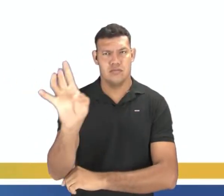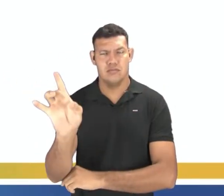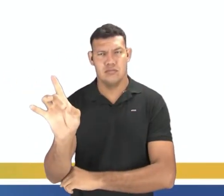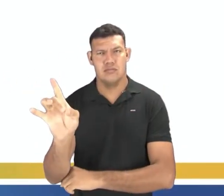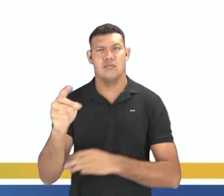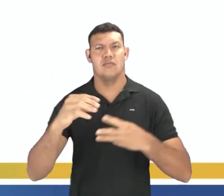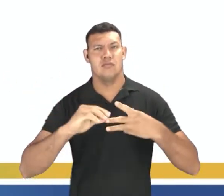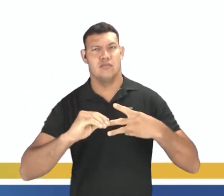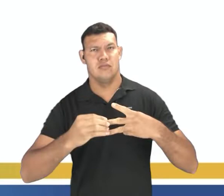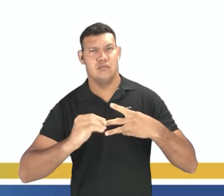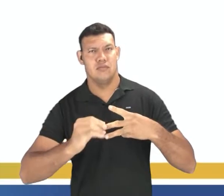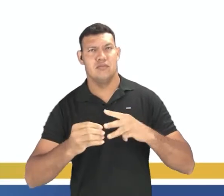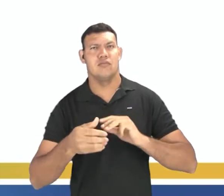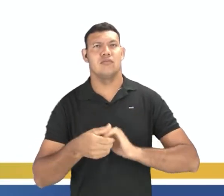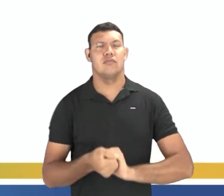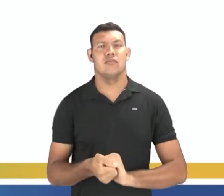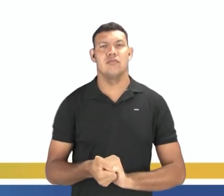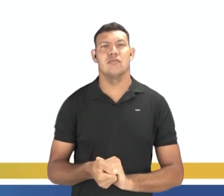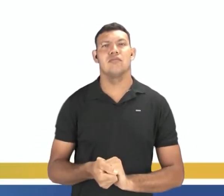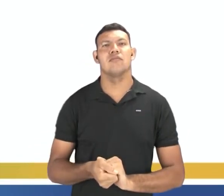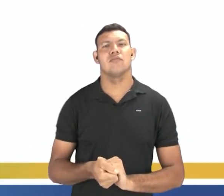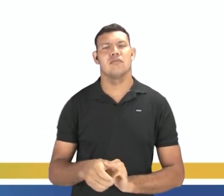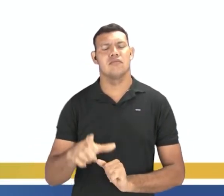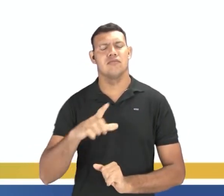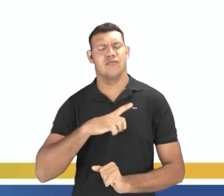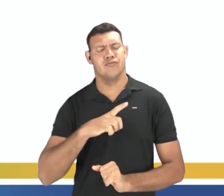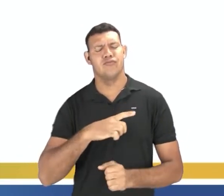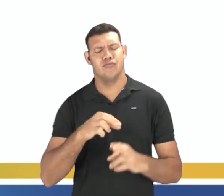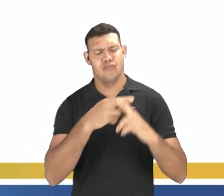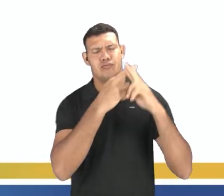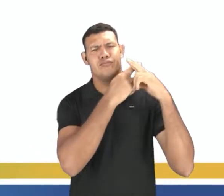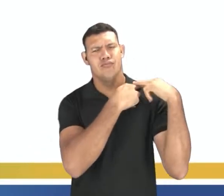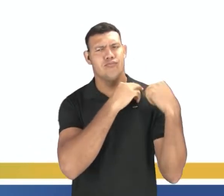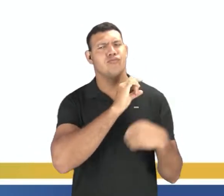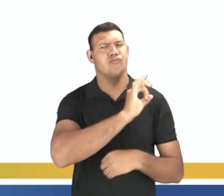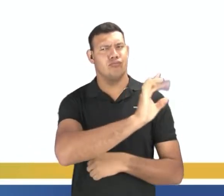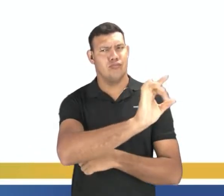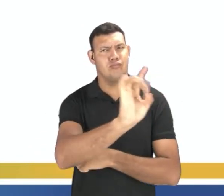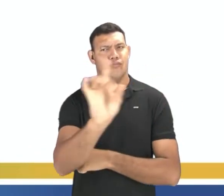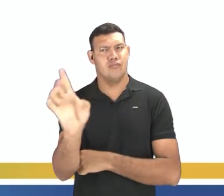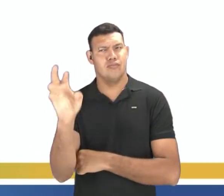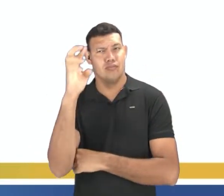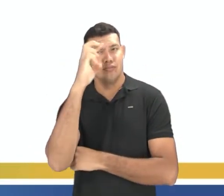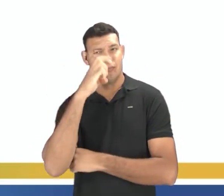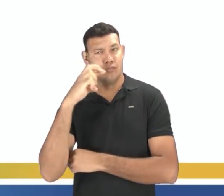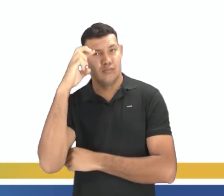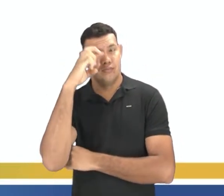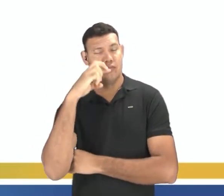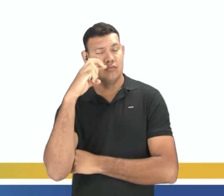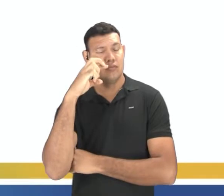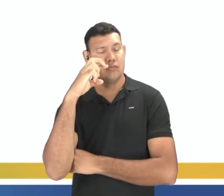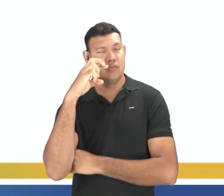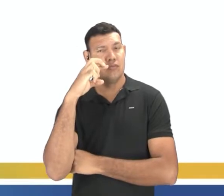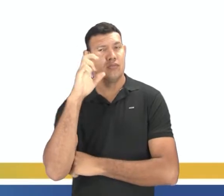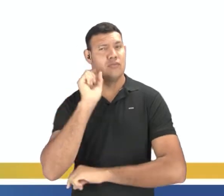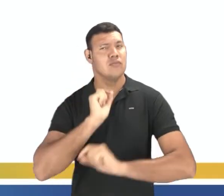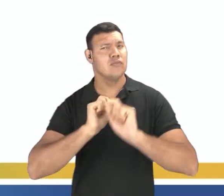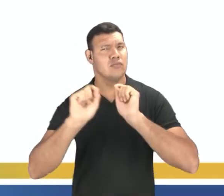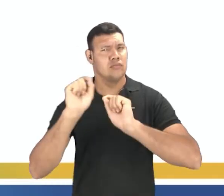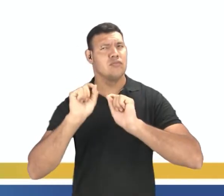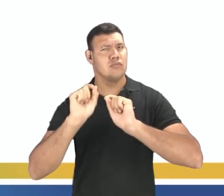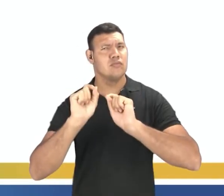a mesoderme e ainda der cada um com suas funções então nós podemos observar nesta imagem que